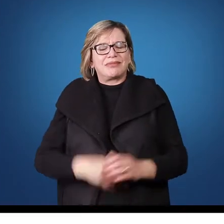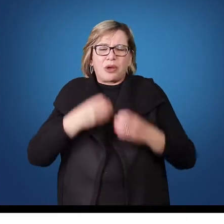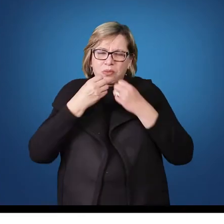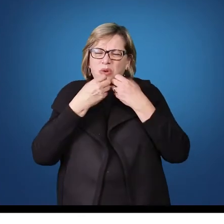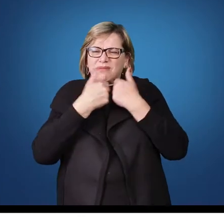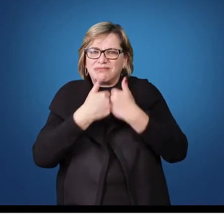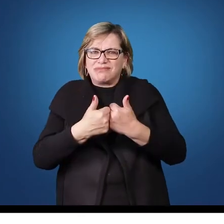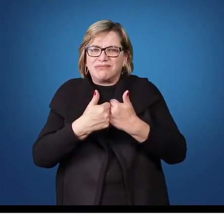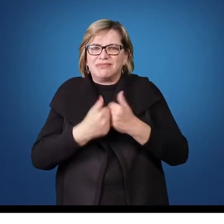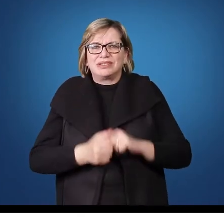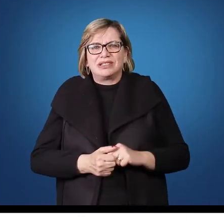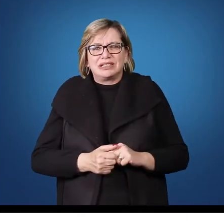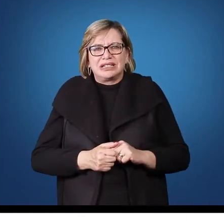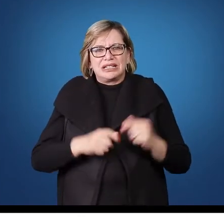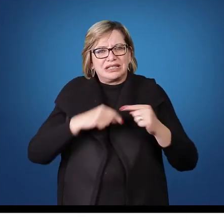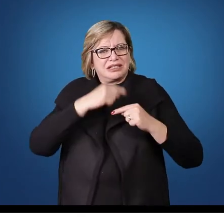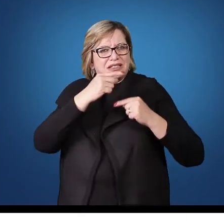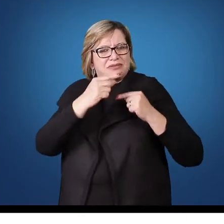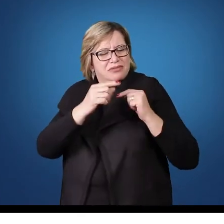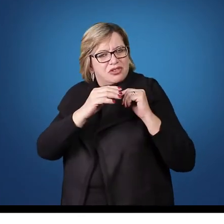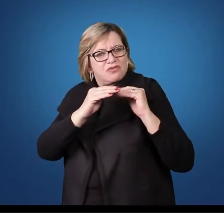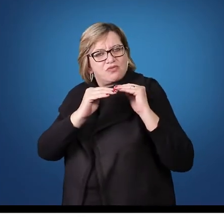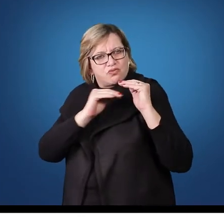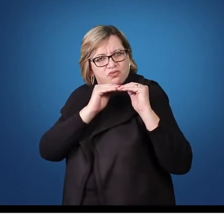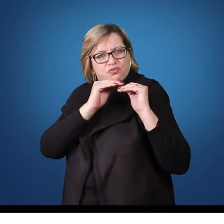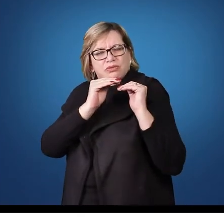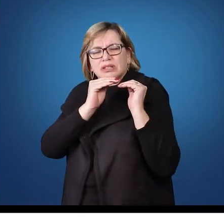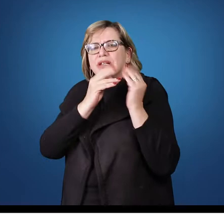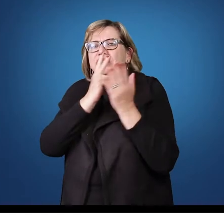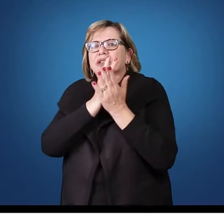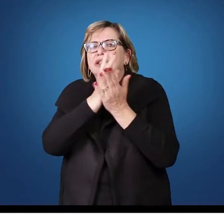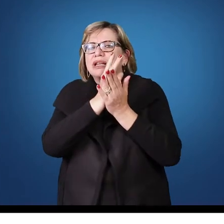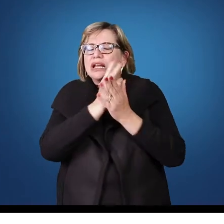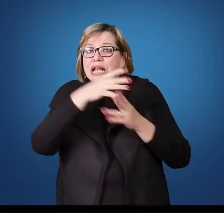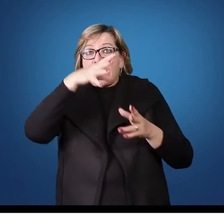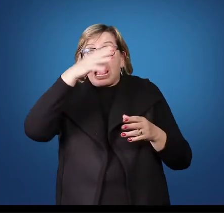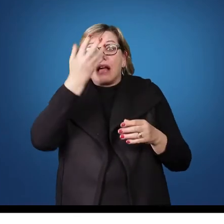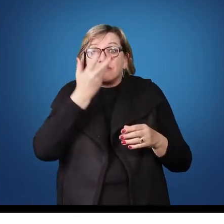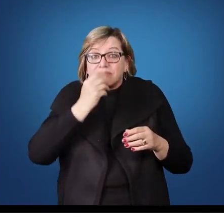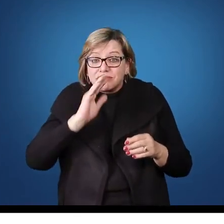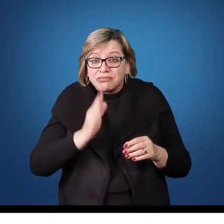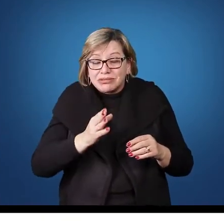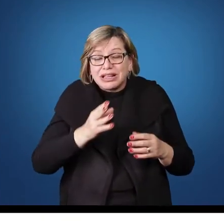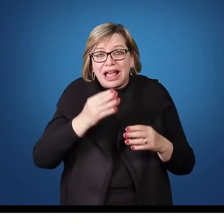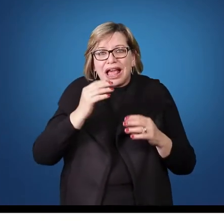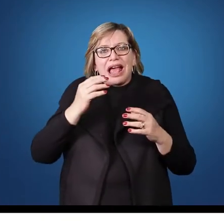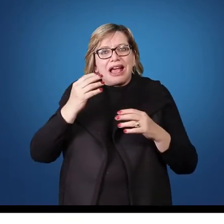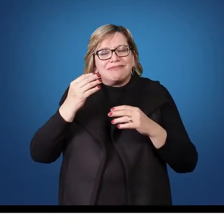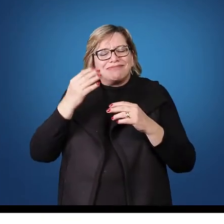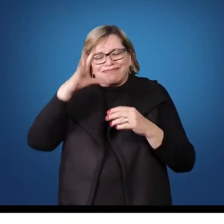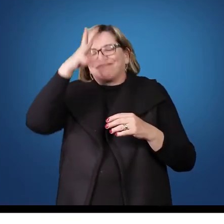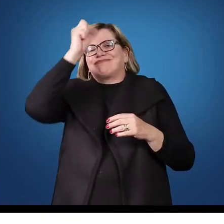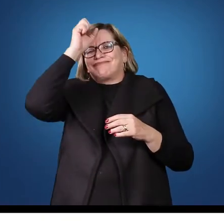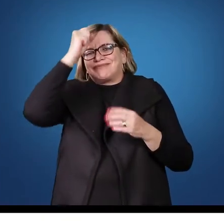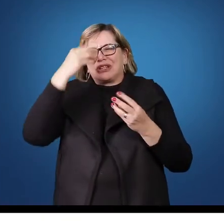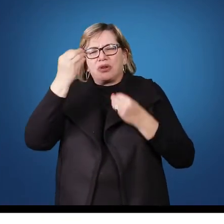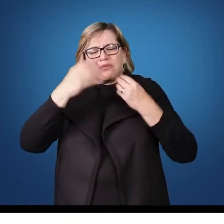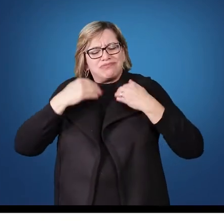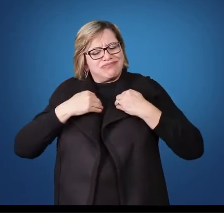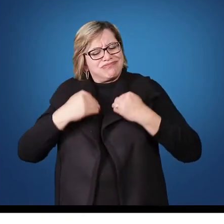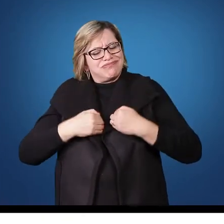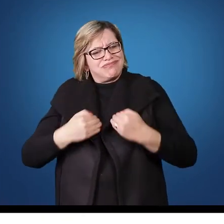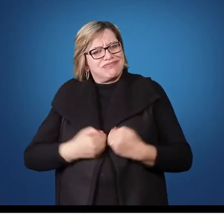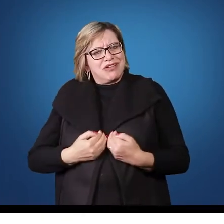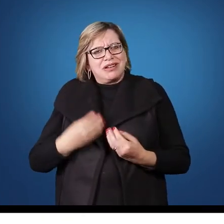Ótimo, excelente. Numa sequência de progressão, então, a partir do momento em que a criança já tenha dominado o fundamento, a posição